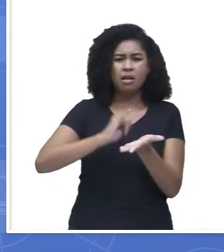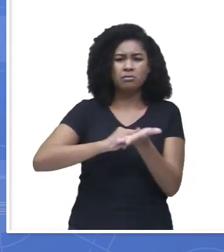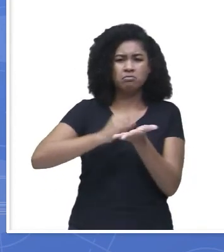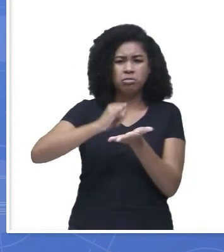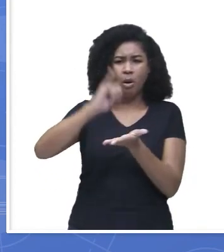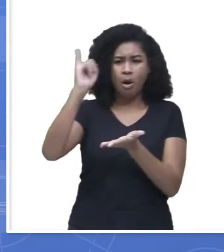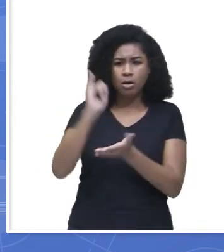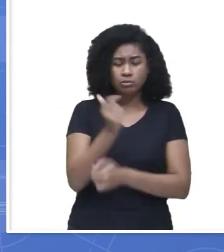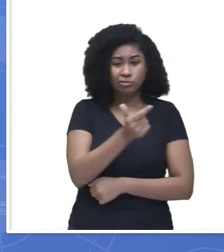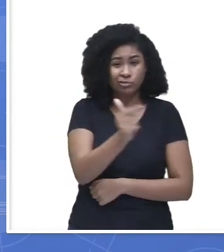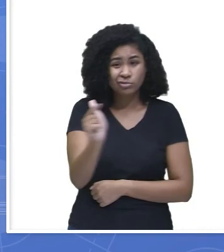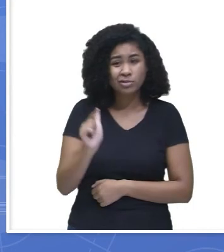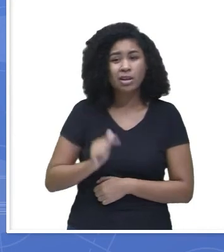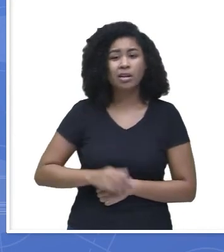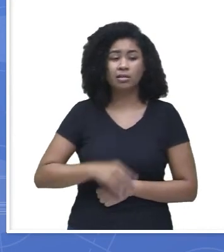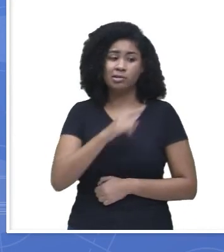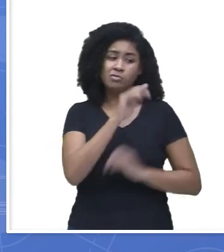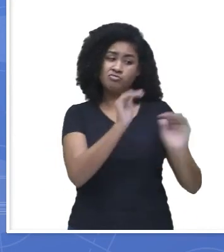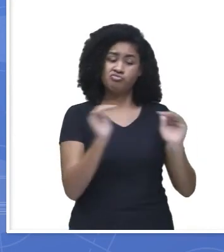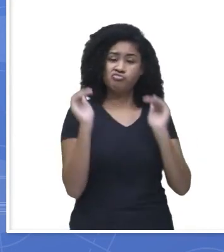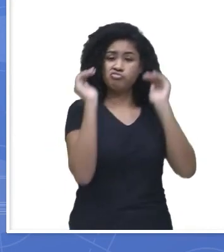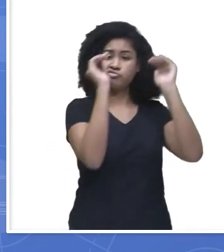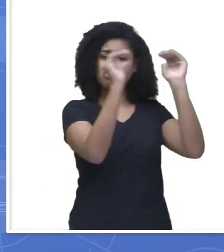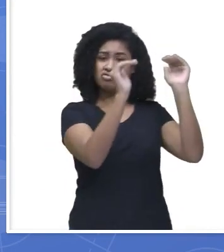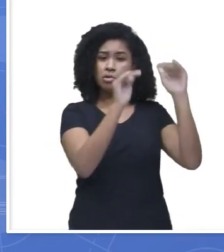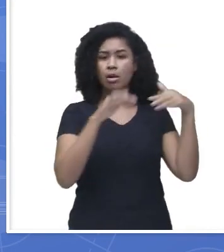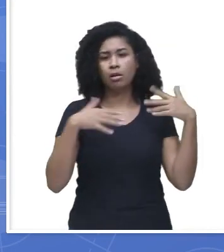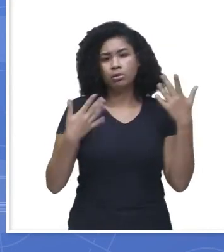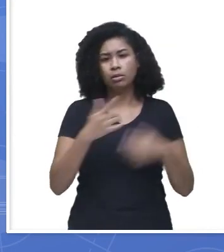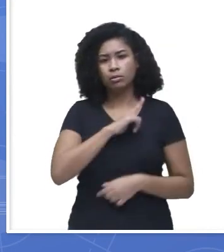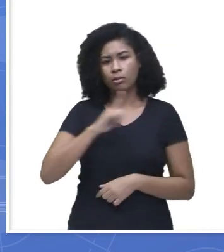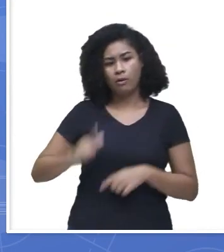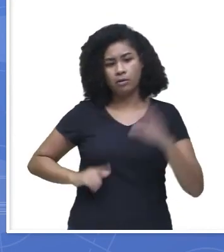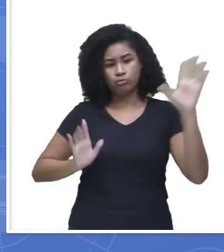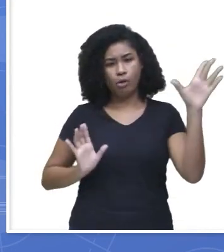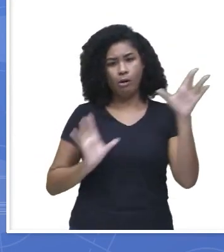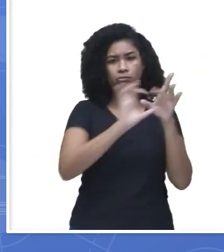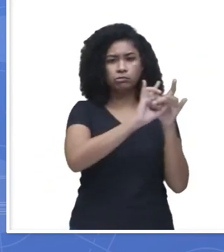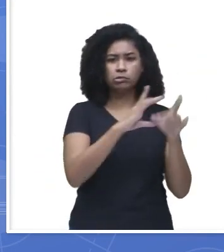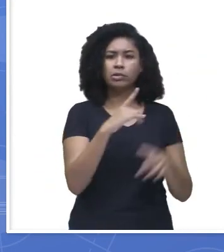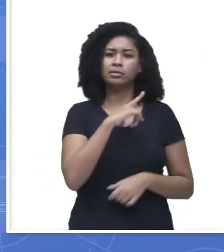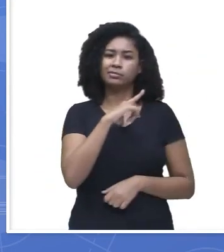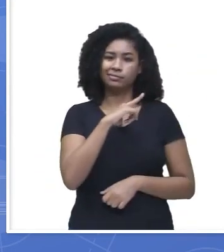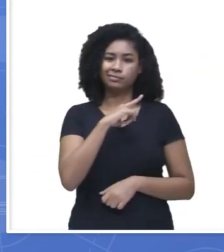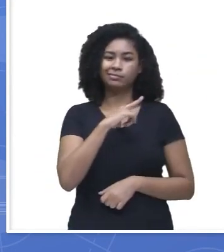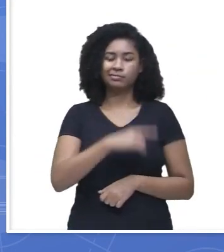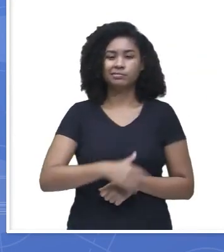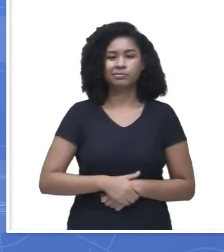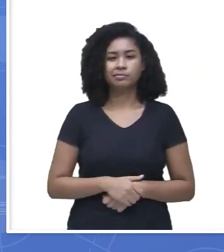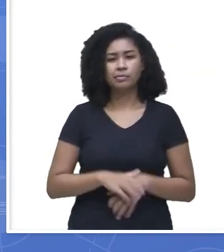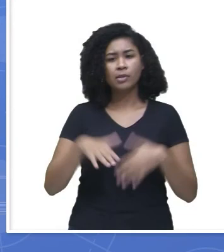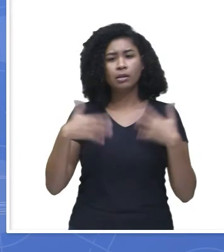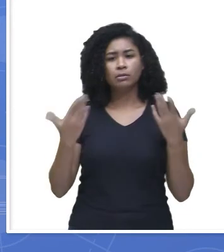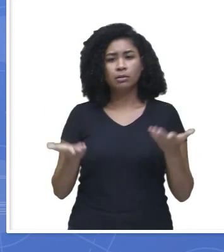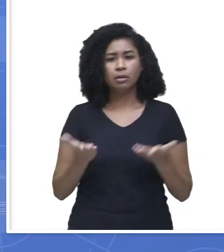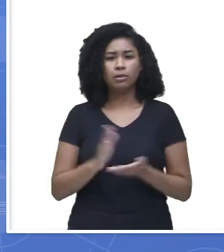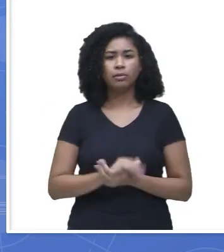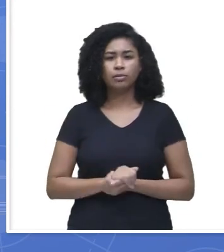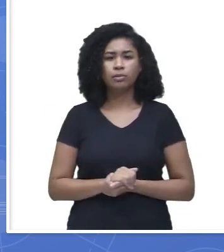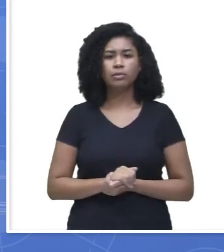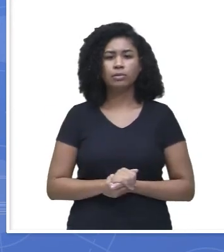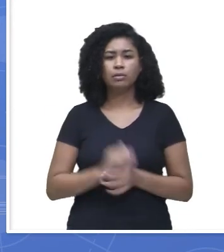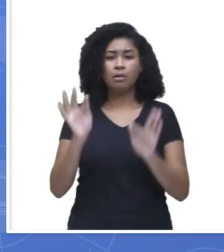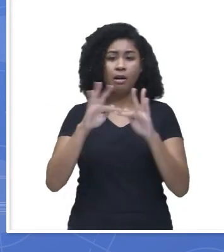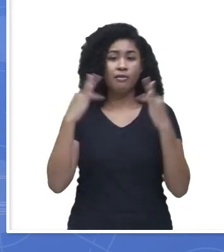ali no grupo da nobreza, então ela está coladíssima ali com a nobreza russa. Inclusive, até a